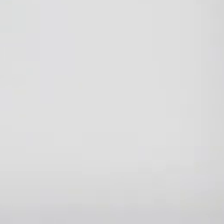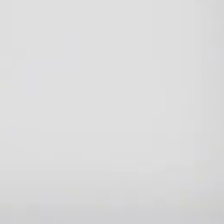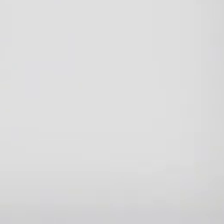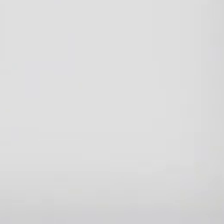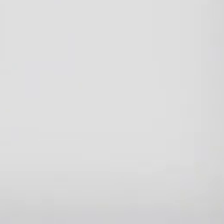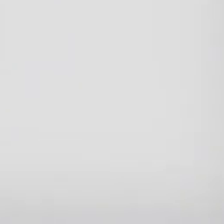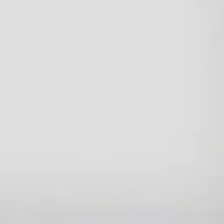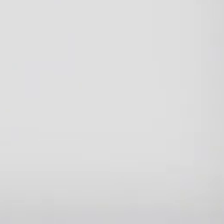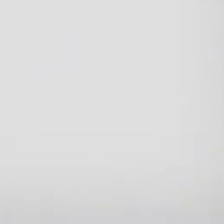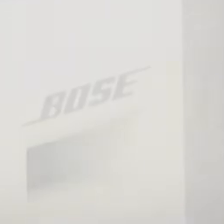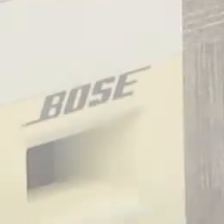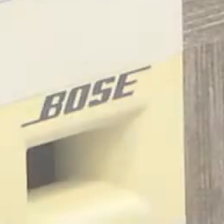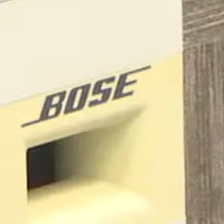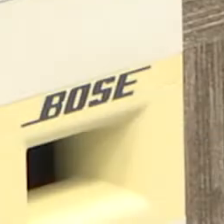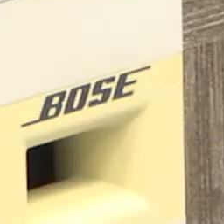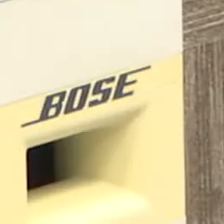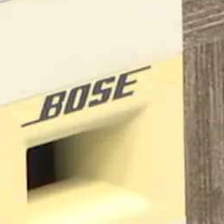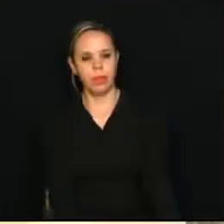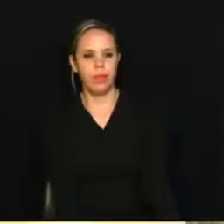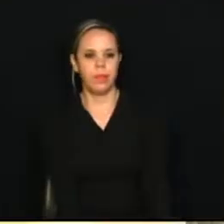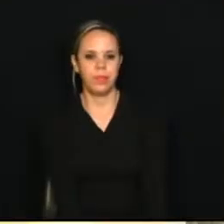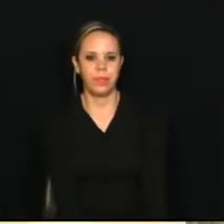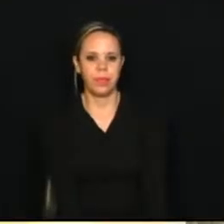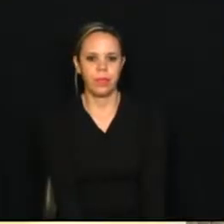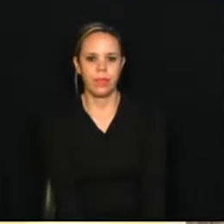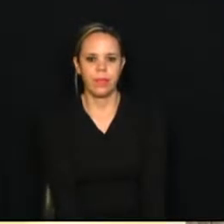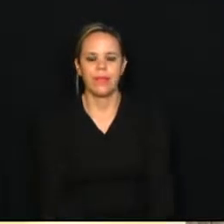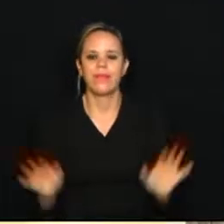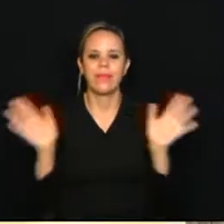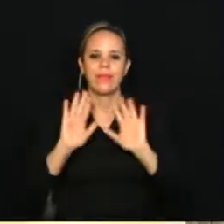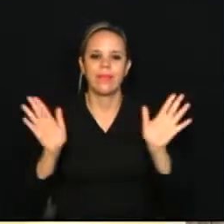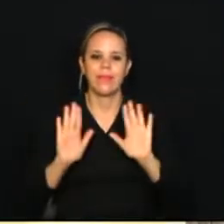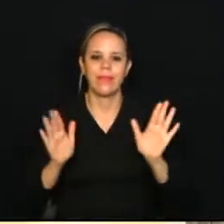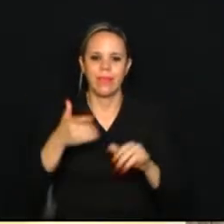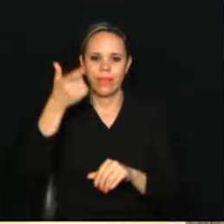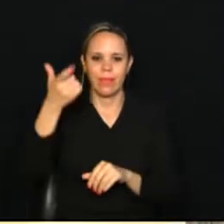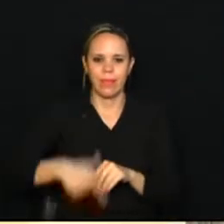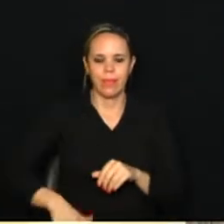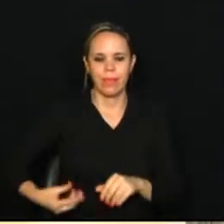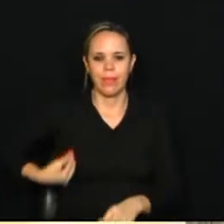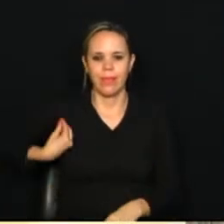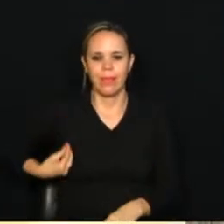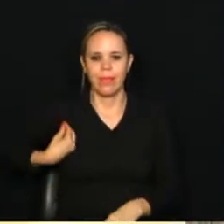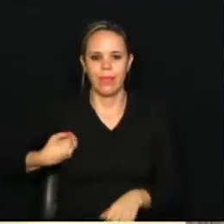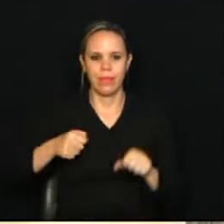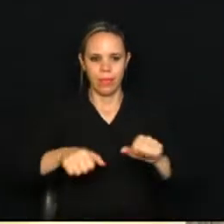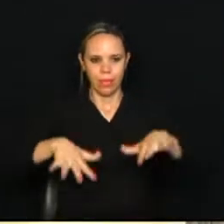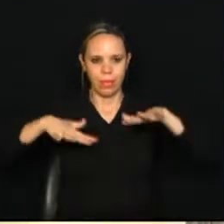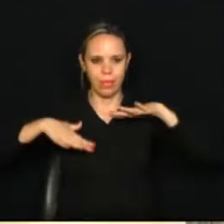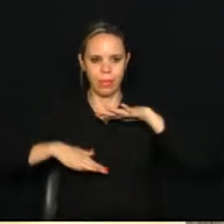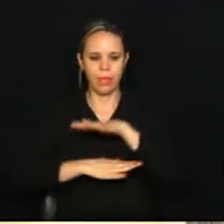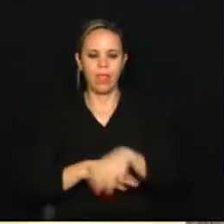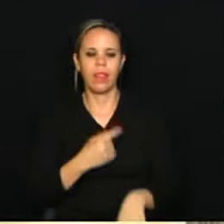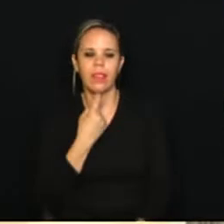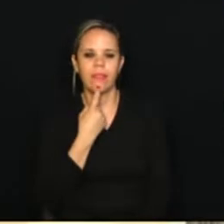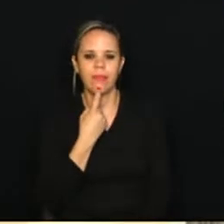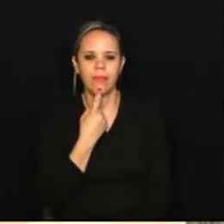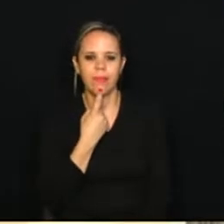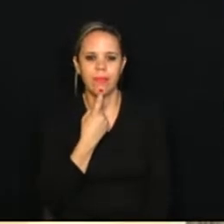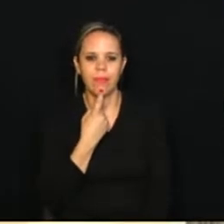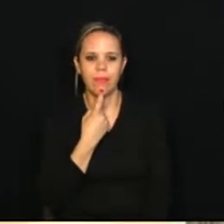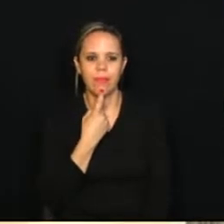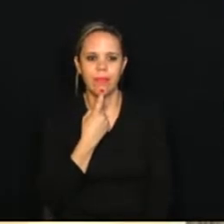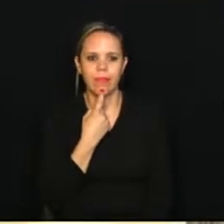TV Câmara, Campinas. Olá, nós estamos de volta ao vivo aqui no plenário da Câmara Municipal de